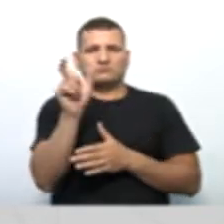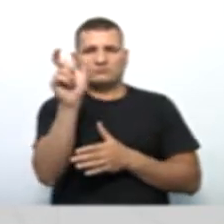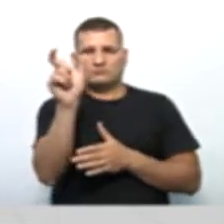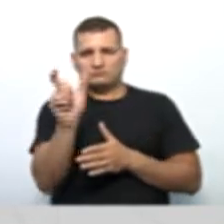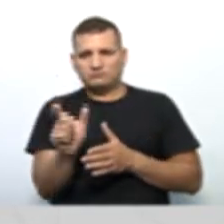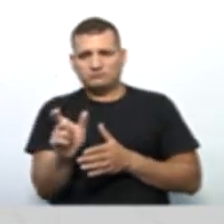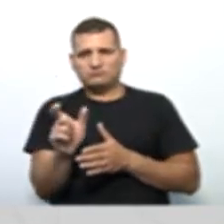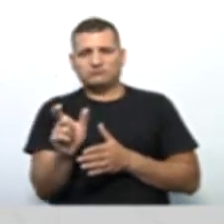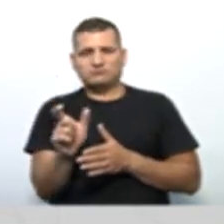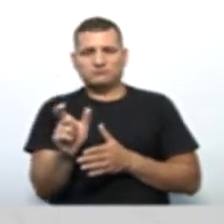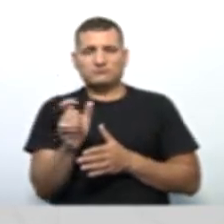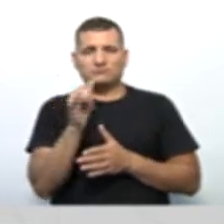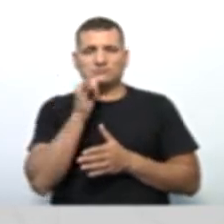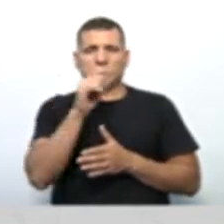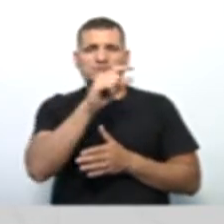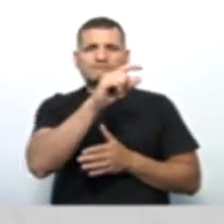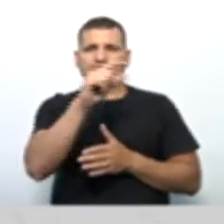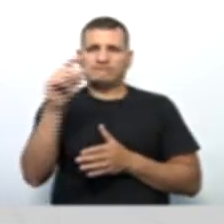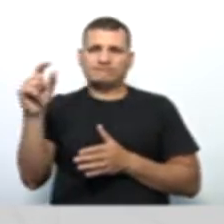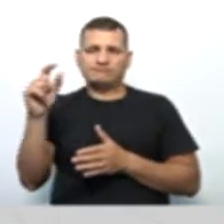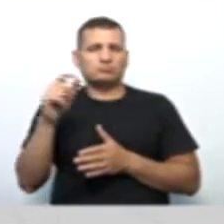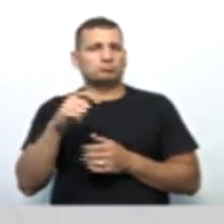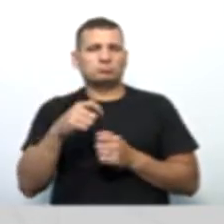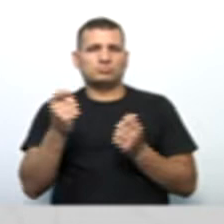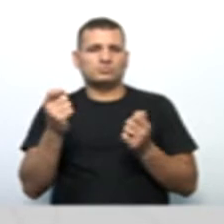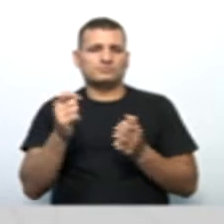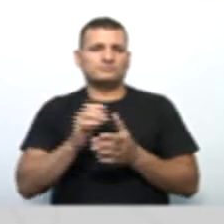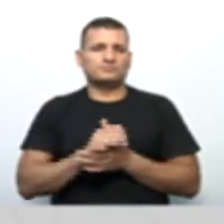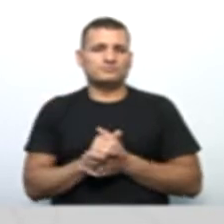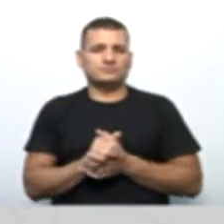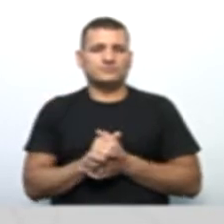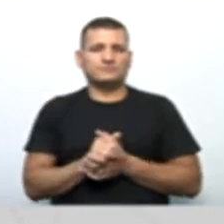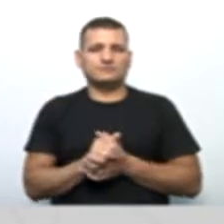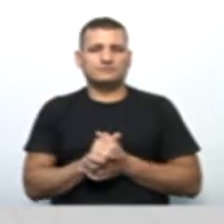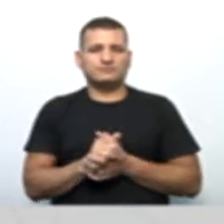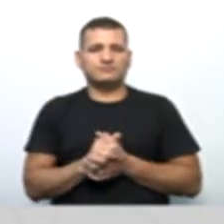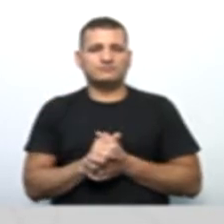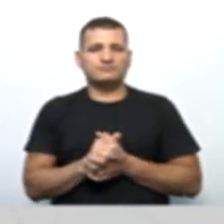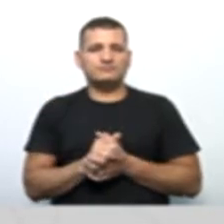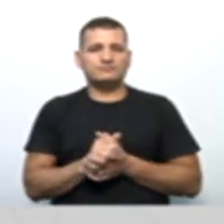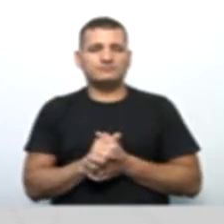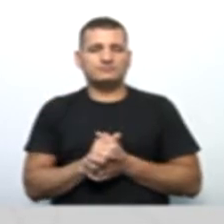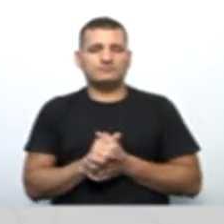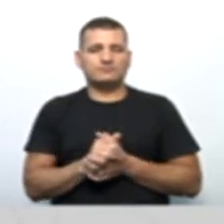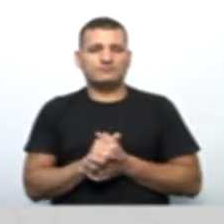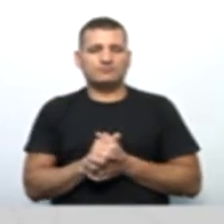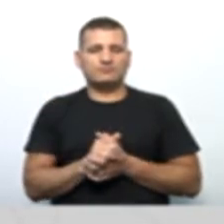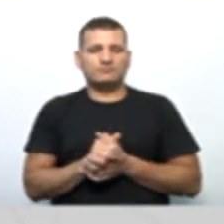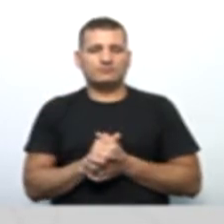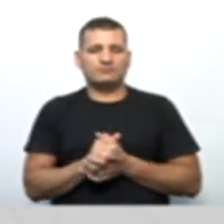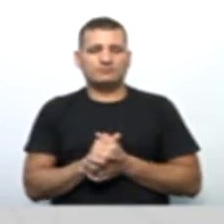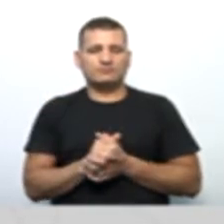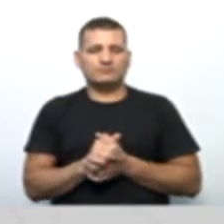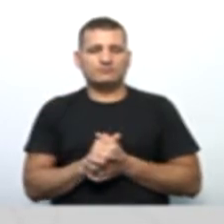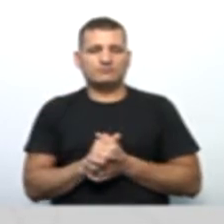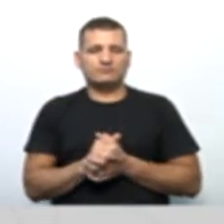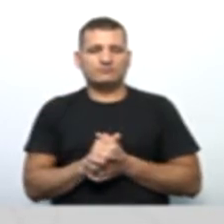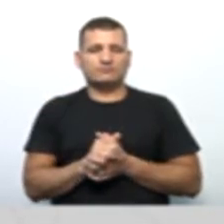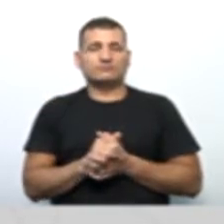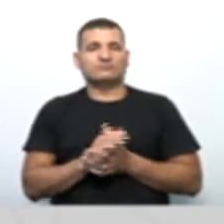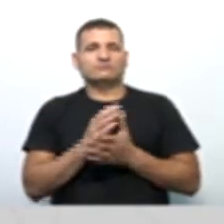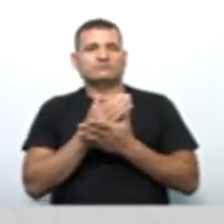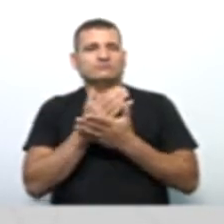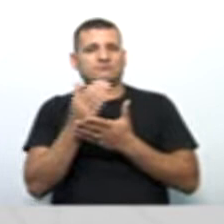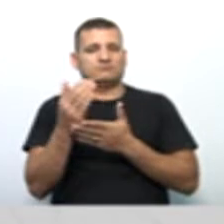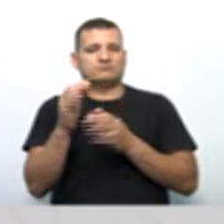coisa você foi colocar ele na horizontal sem ocupar muito espaço e às vezes nem vai caber e aqui já começam a modelar já